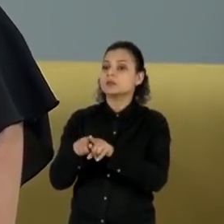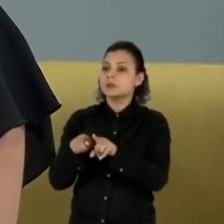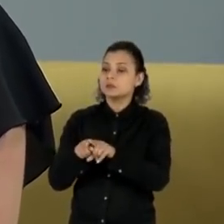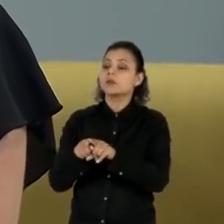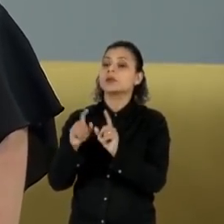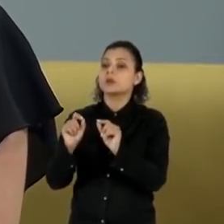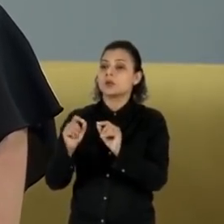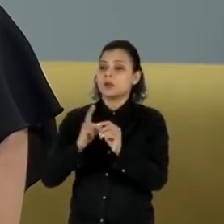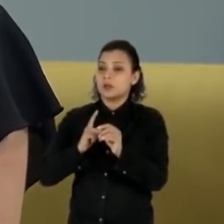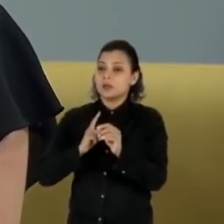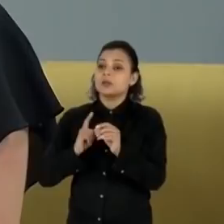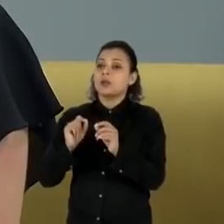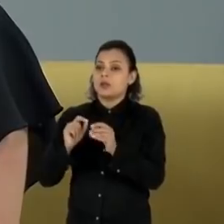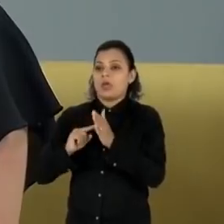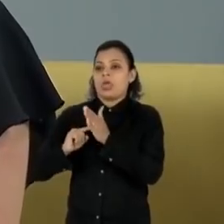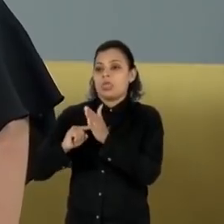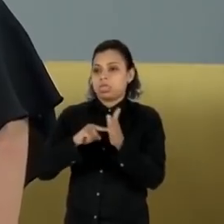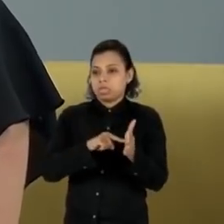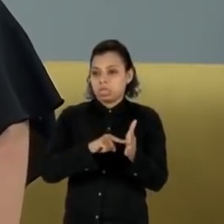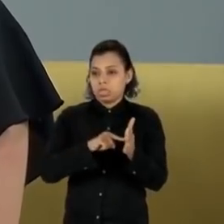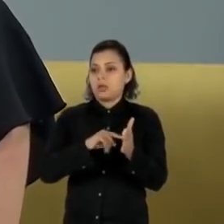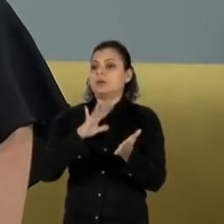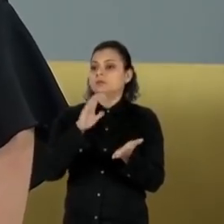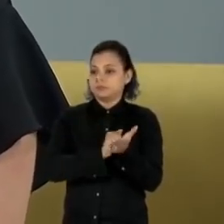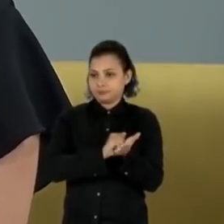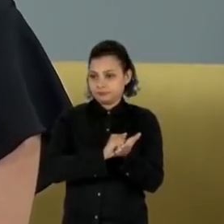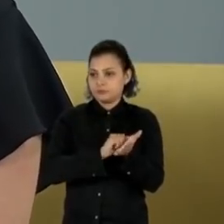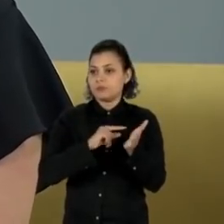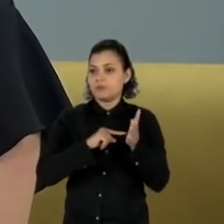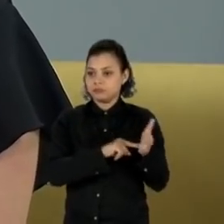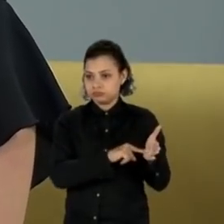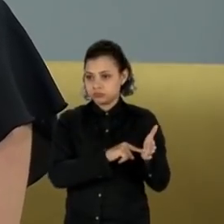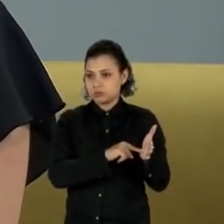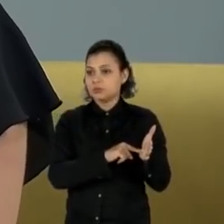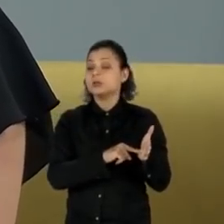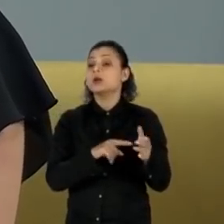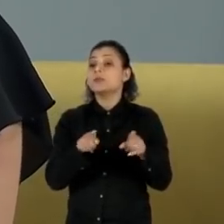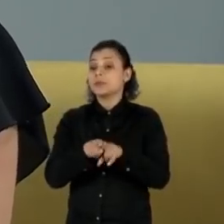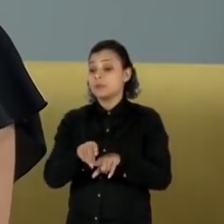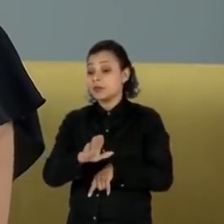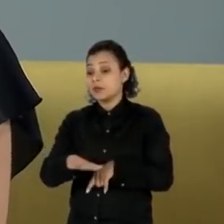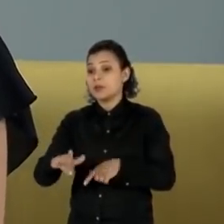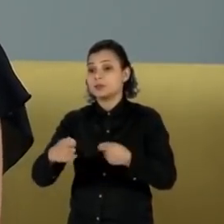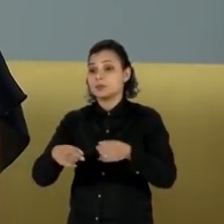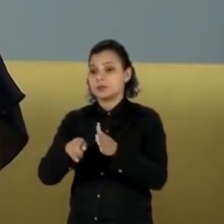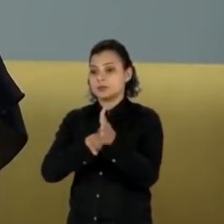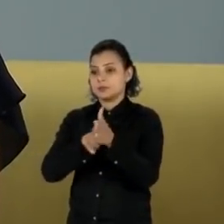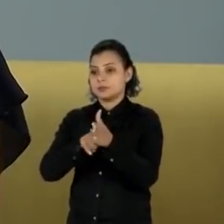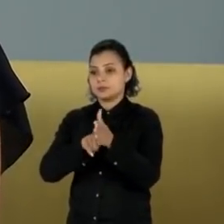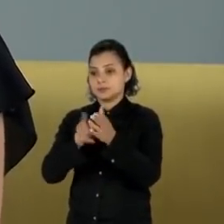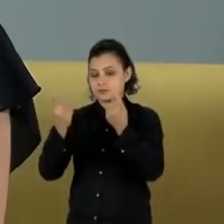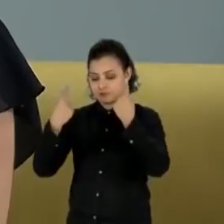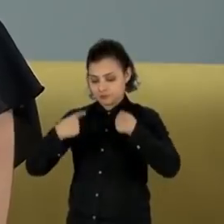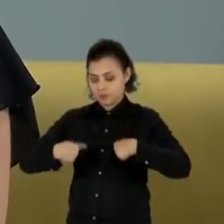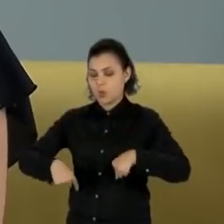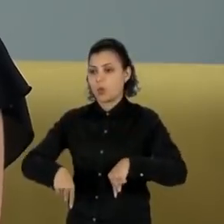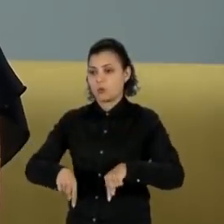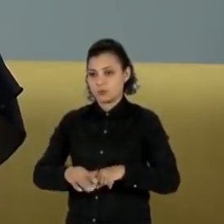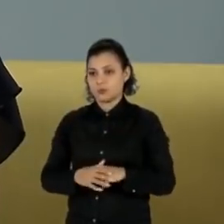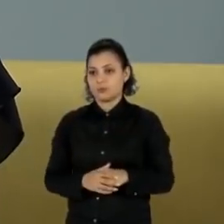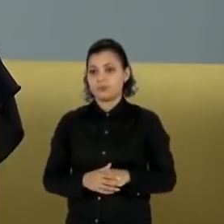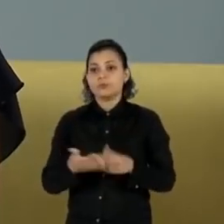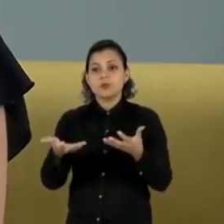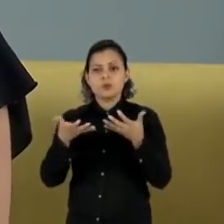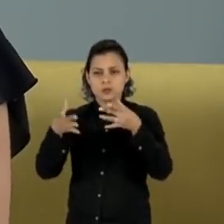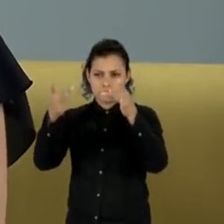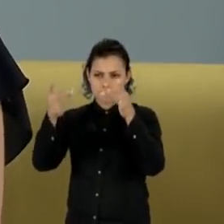é feito o registro da ocorrência e a criança vai ter que passar por um exame pericial eu